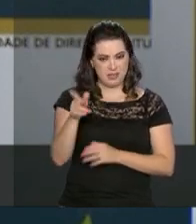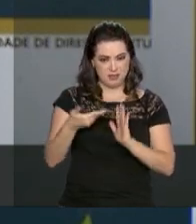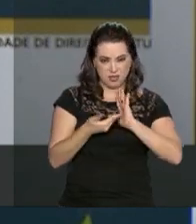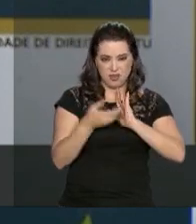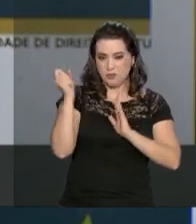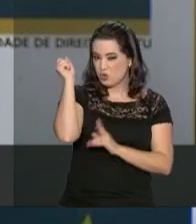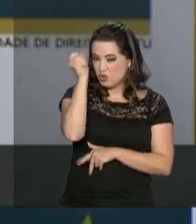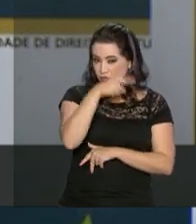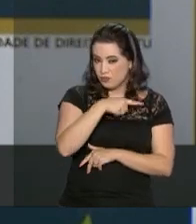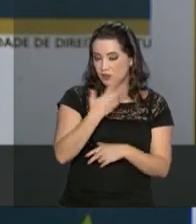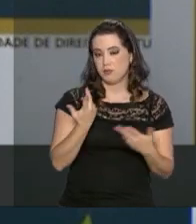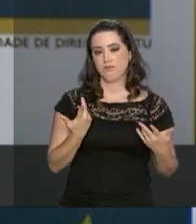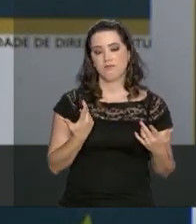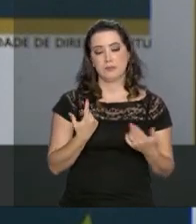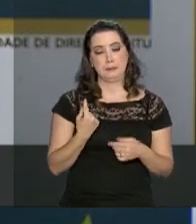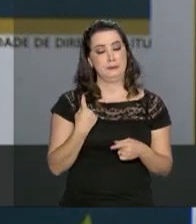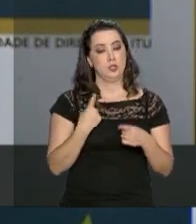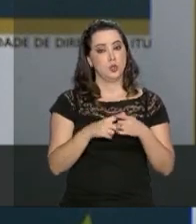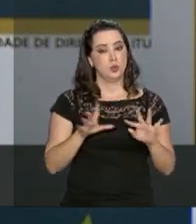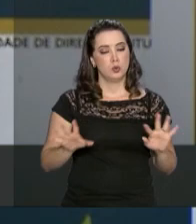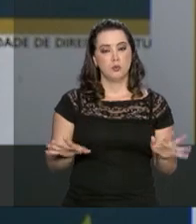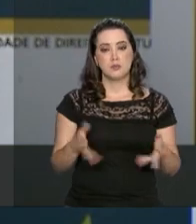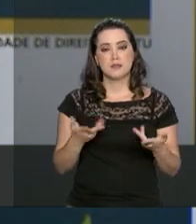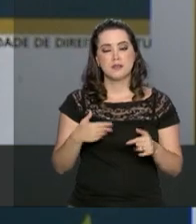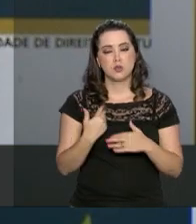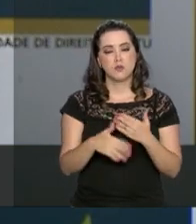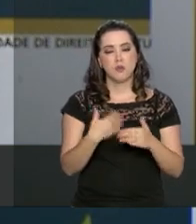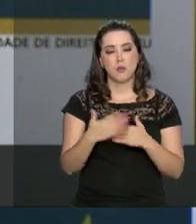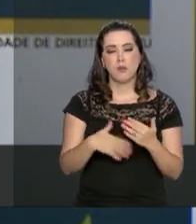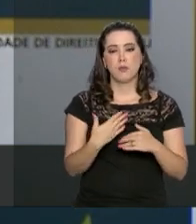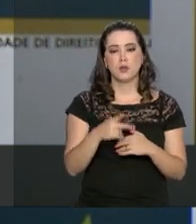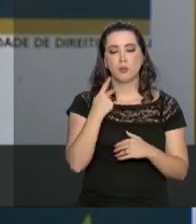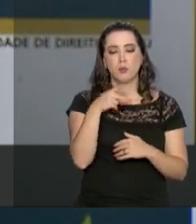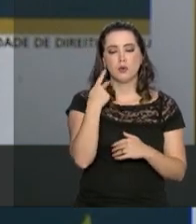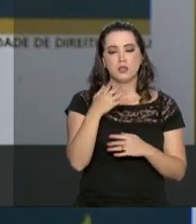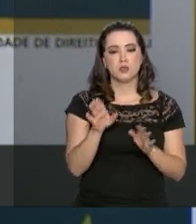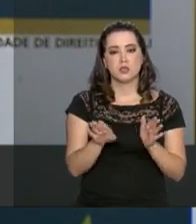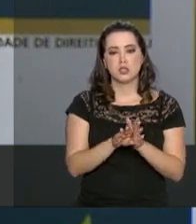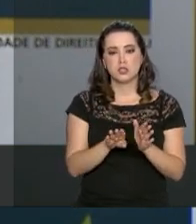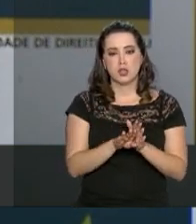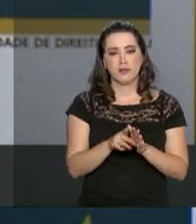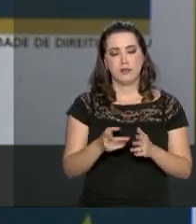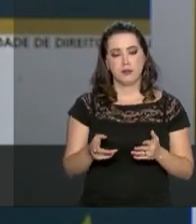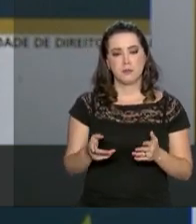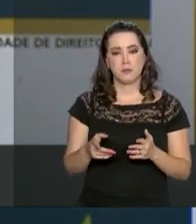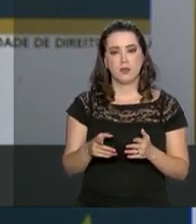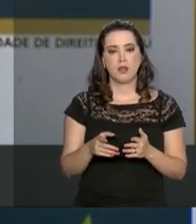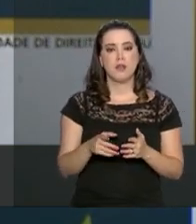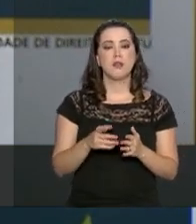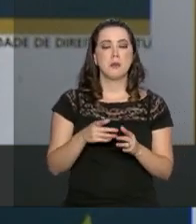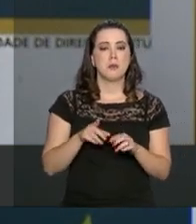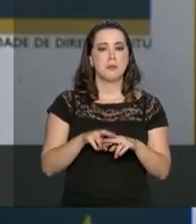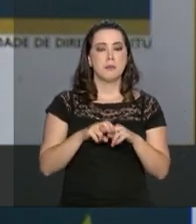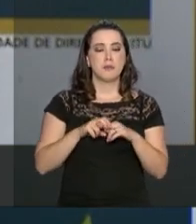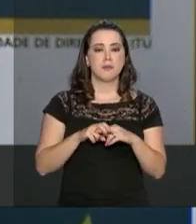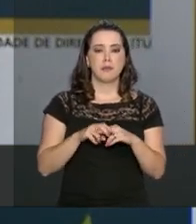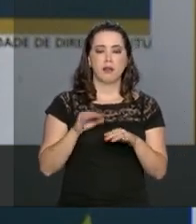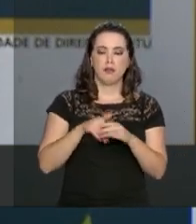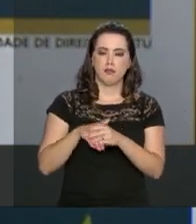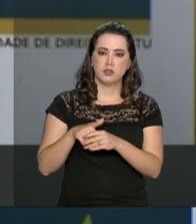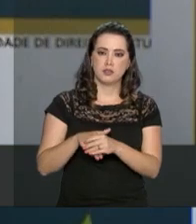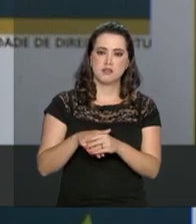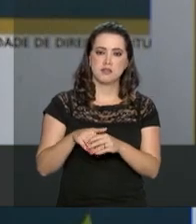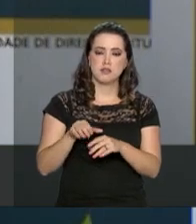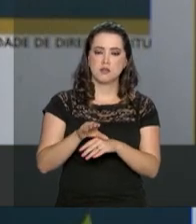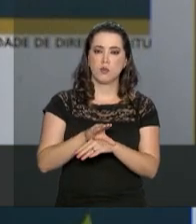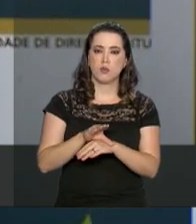me incentivou muito a percorrer uma longa carreira política e chegar, como cheguei, pela via eleitoral e